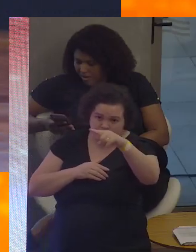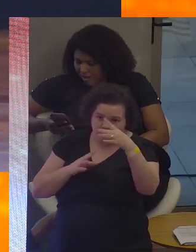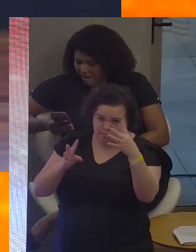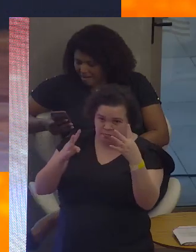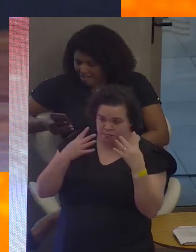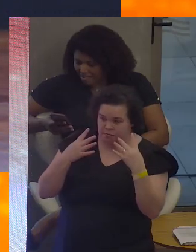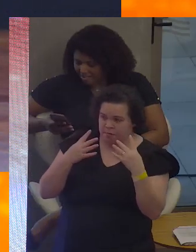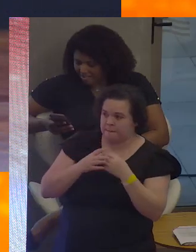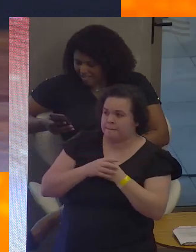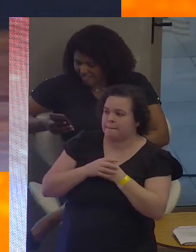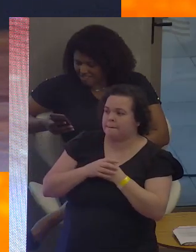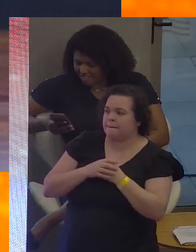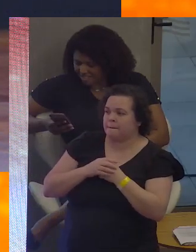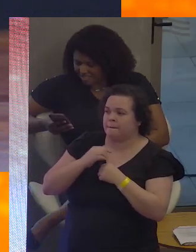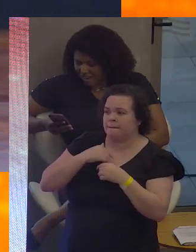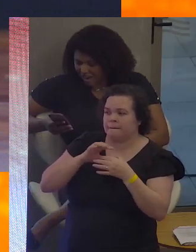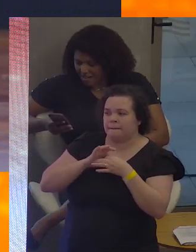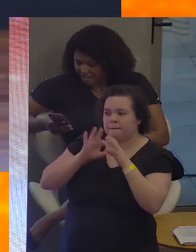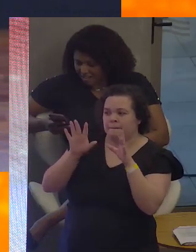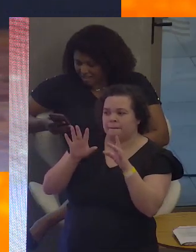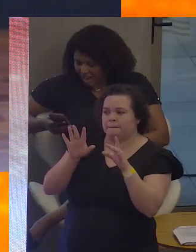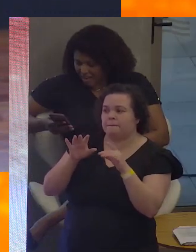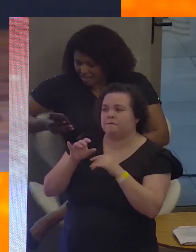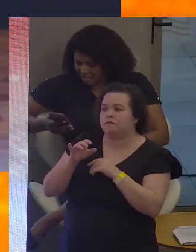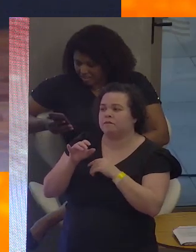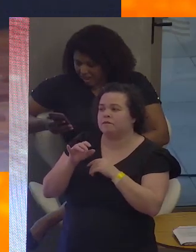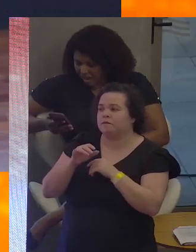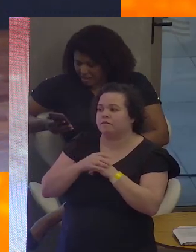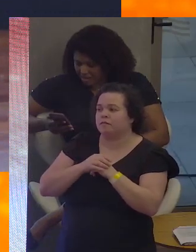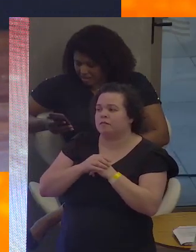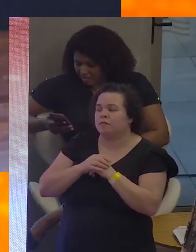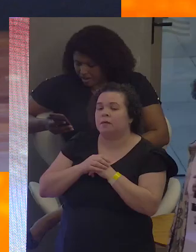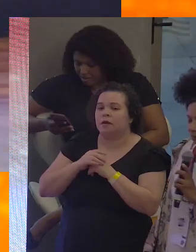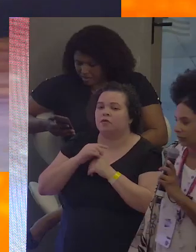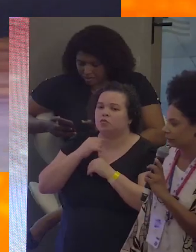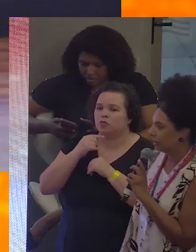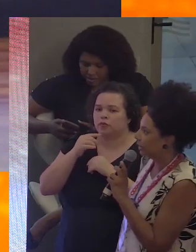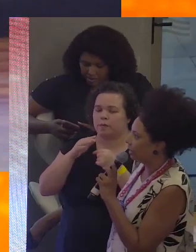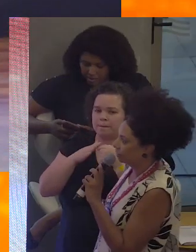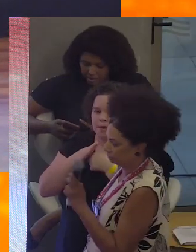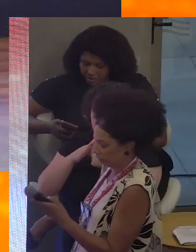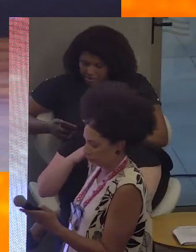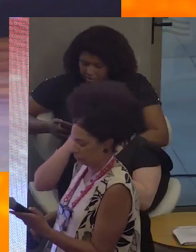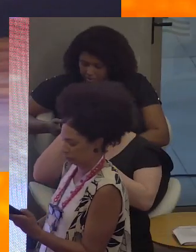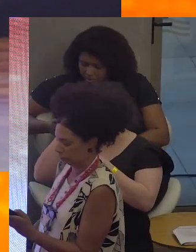vocês e que me coloco à disposição aí para qualquer questionamento.